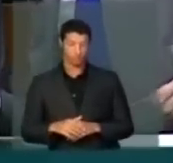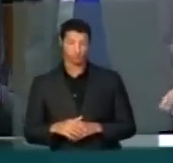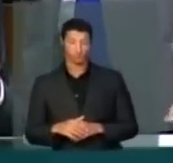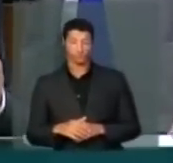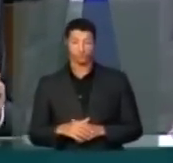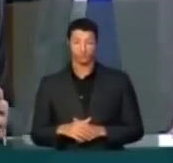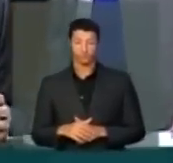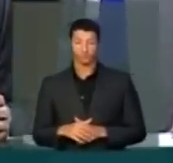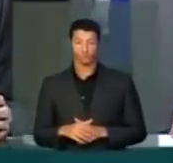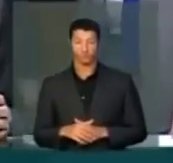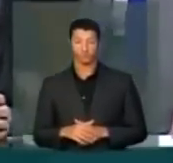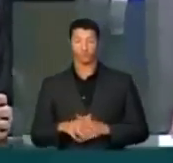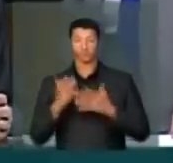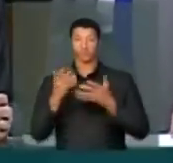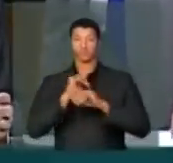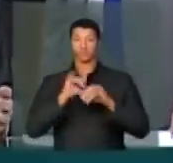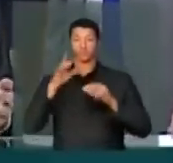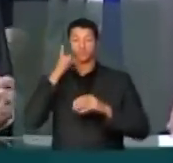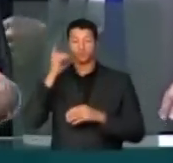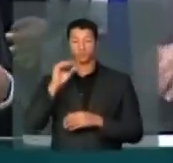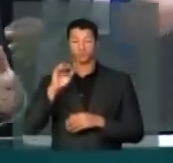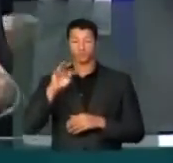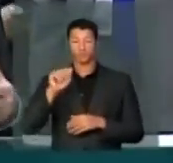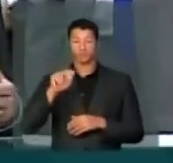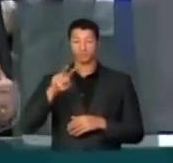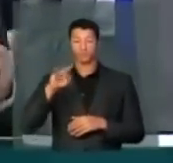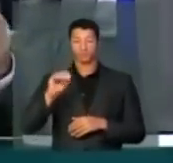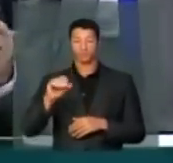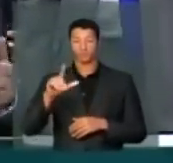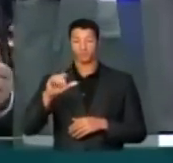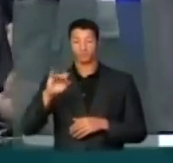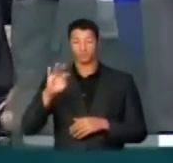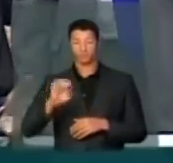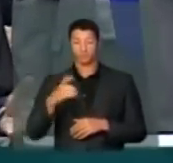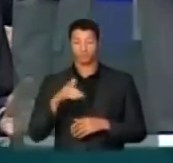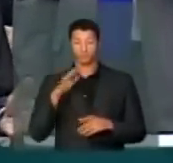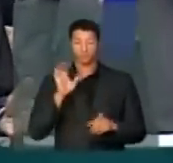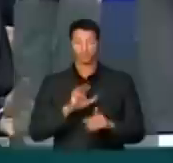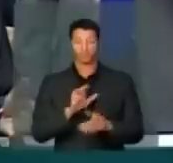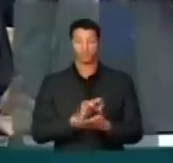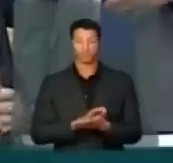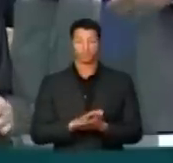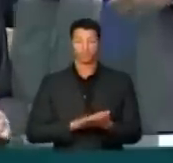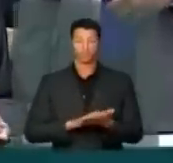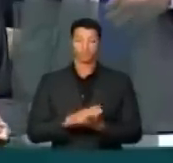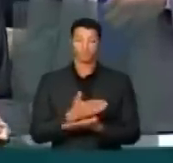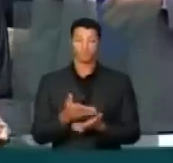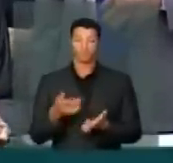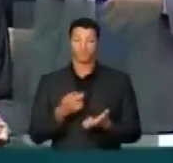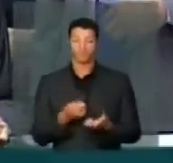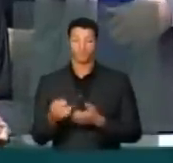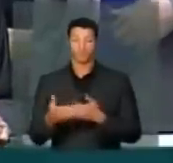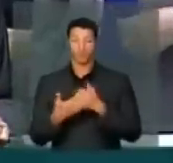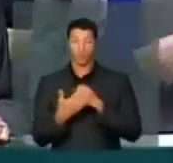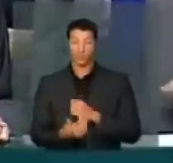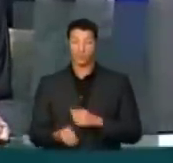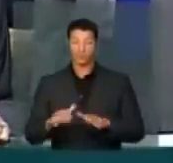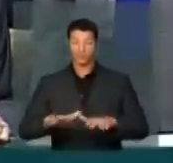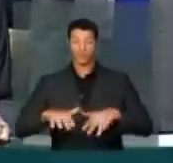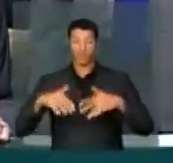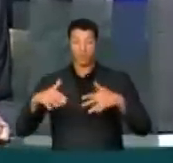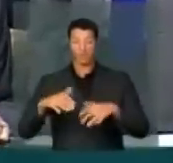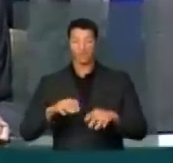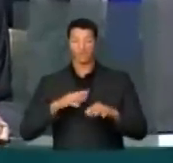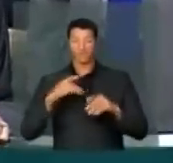só dizer ao deputado Otávio Leite que não houve absolutamente pressão nenhuma. Nós tentamos convocar o Congresso